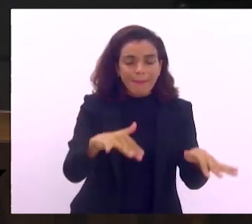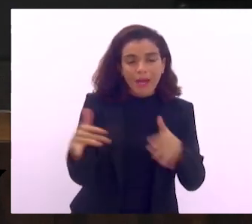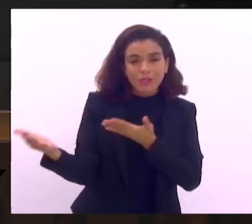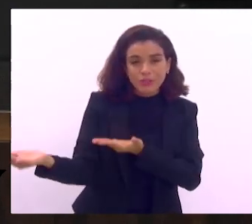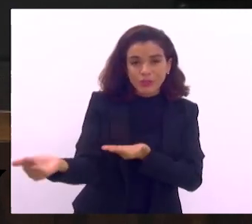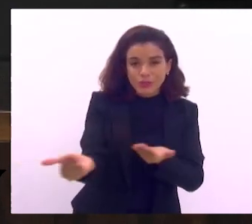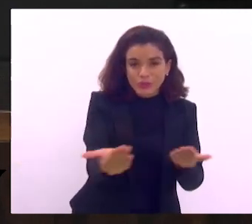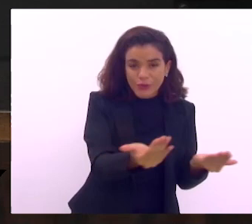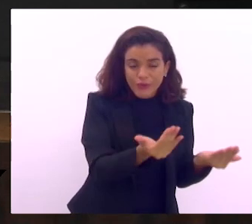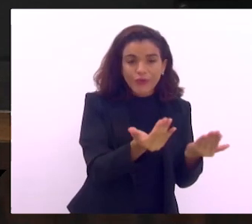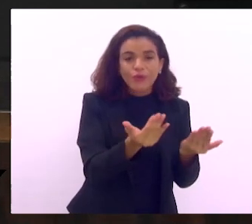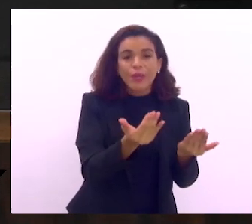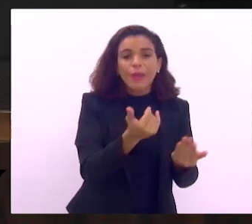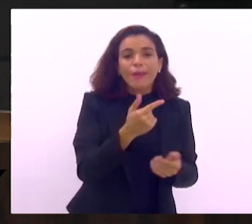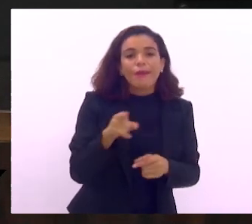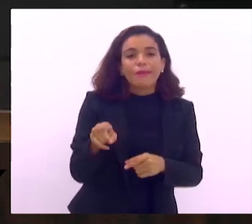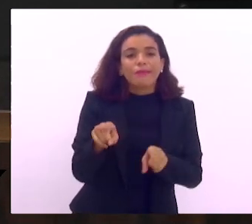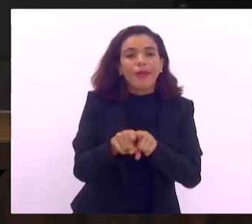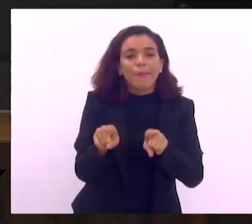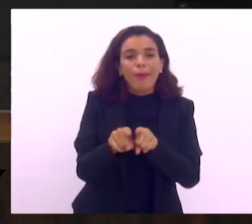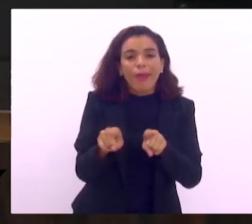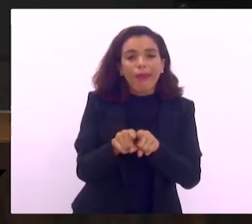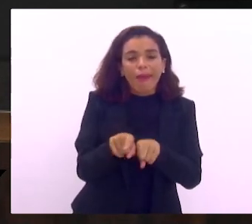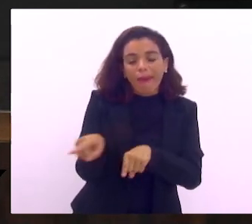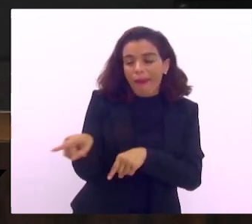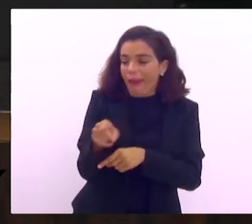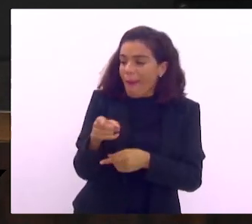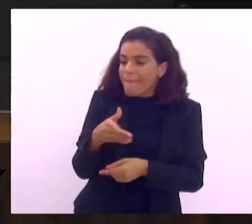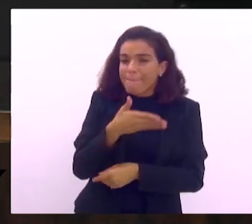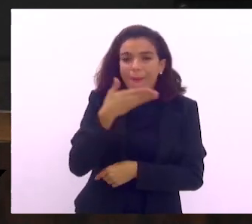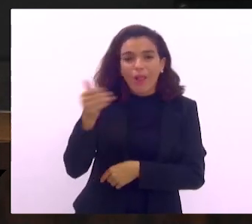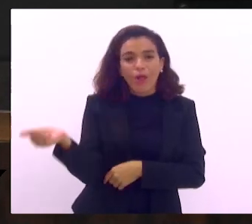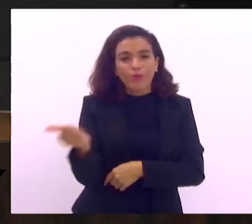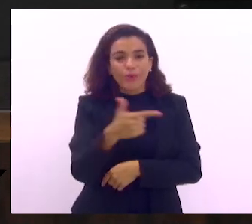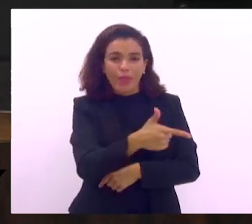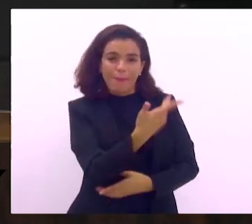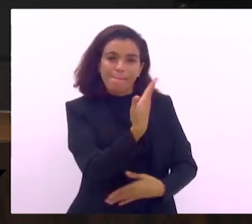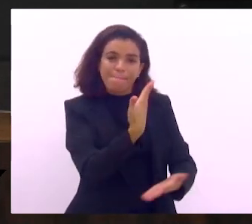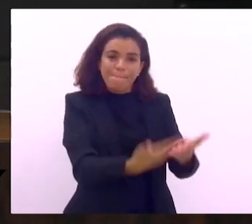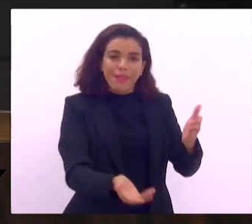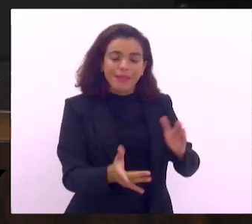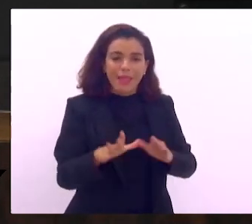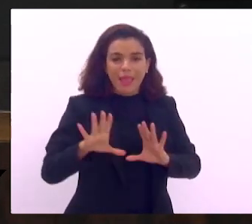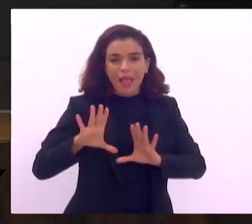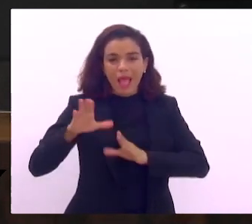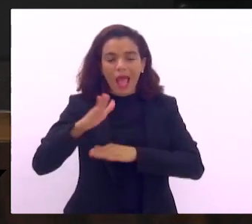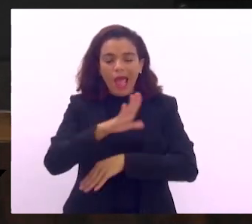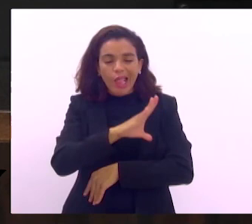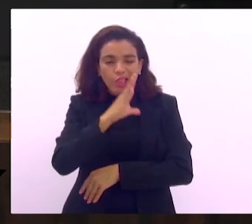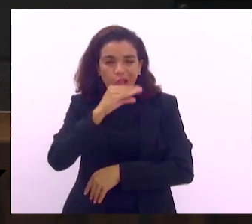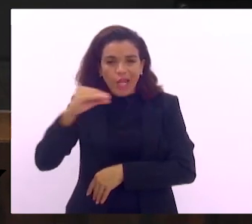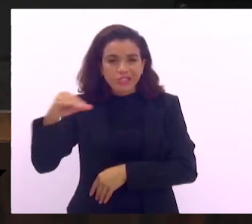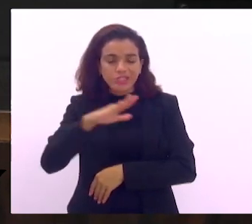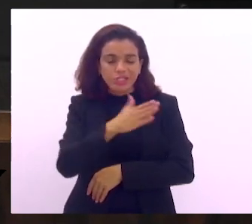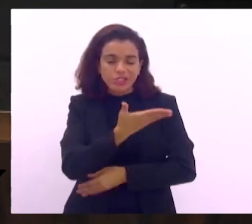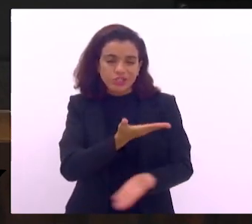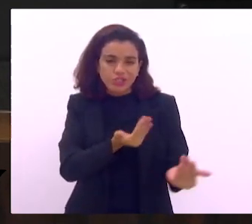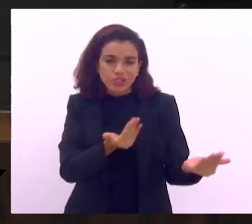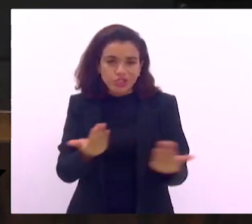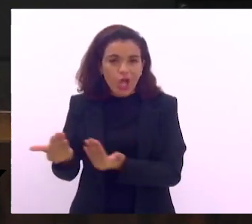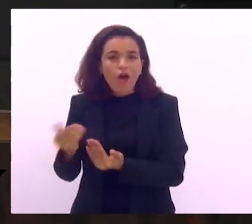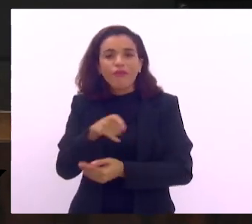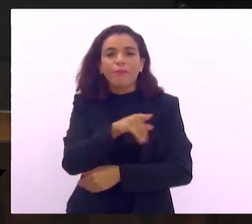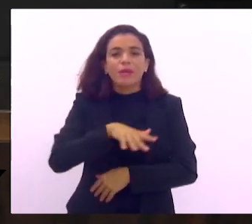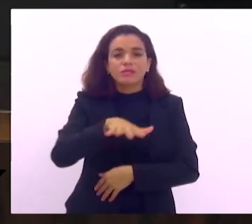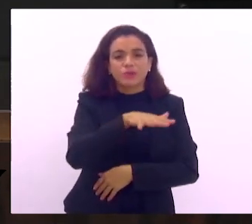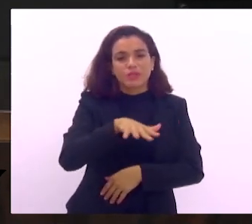parar um pouco de perder os nossos jovens para o crime, que é isso que está acontecendo no nosso estado. E tive conversando com